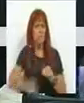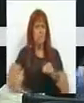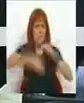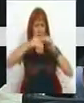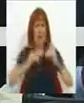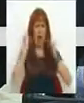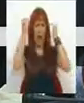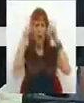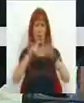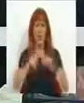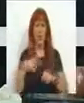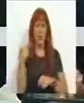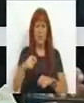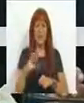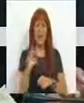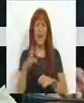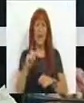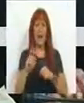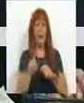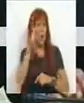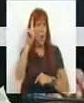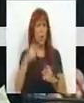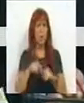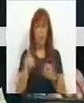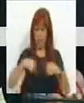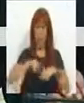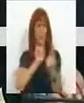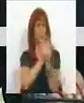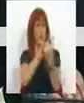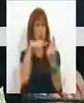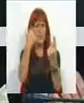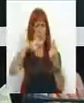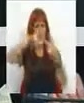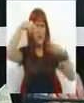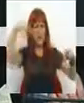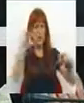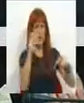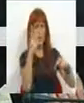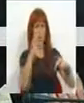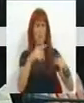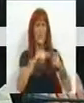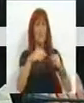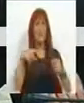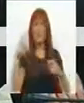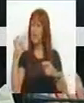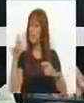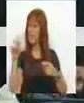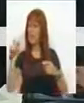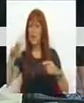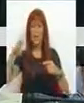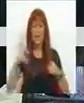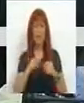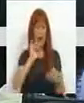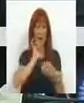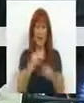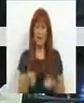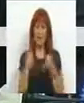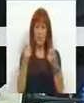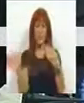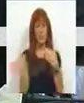este dirigente, o Presidente da ARS Norte, é que foi reunir com o Presidente da Câmara da Póvoa e o Presidente da Câmara de Vila do Conde e levava a carta